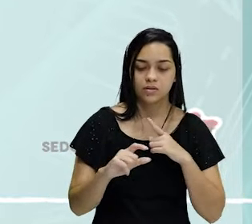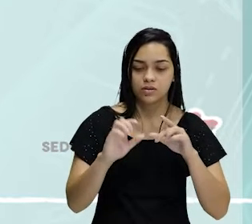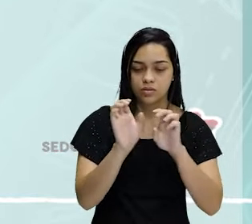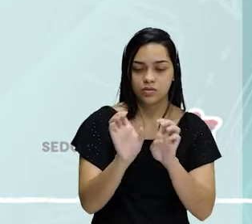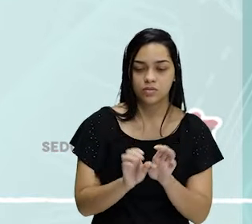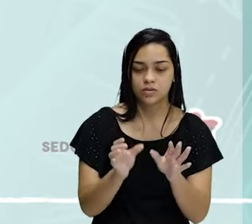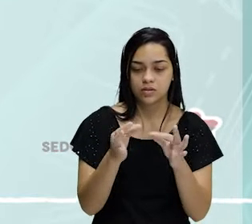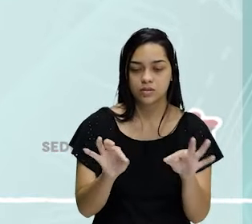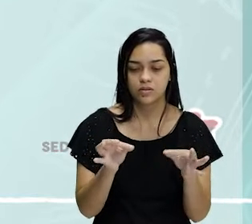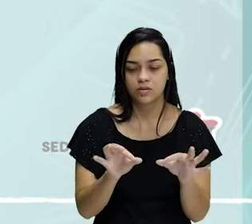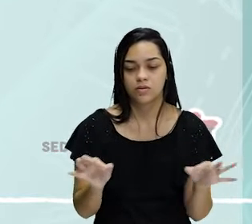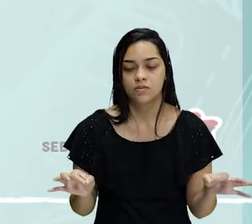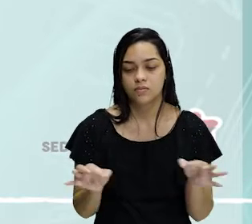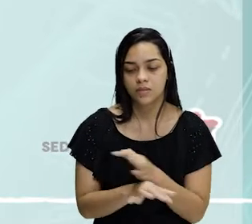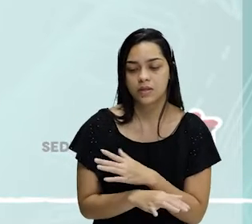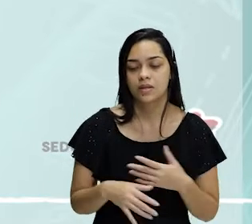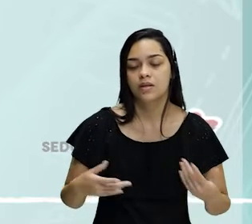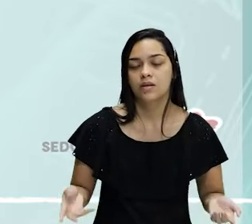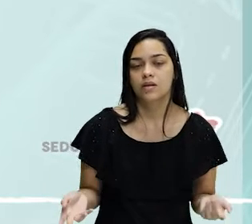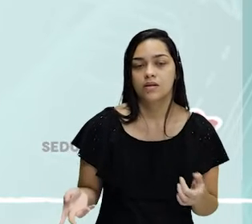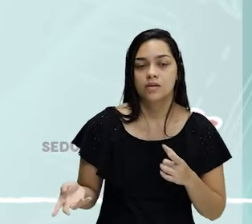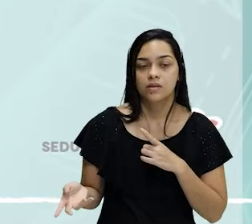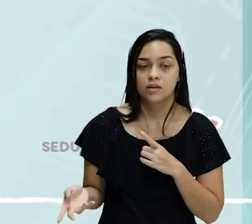sintáticas completas, então